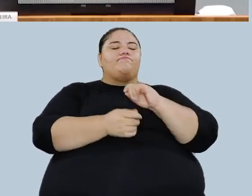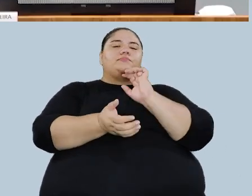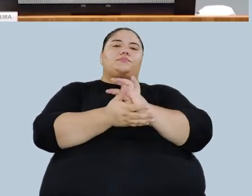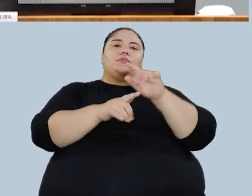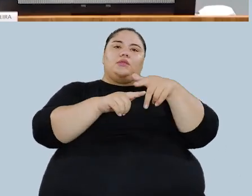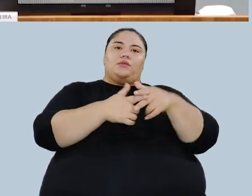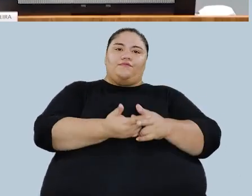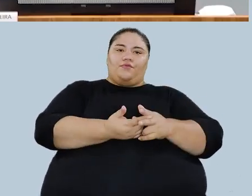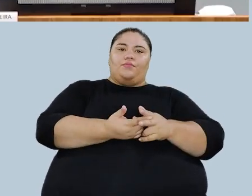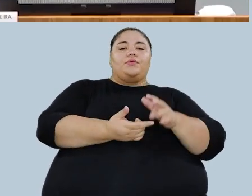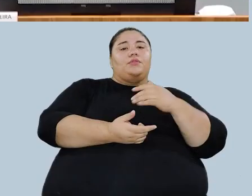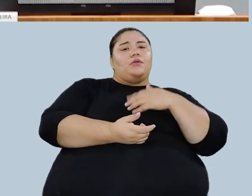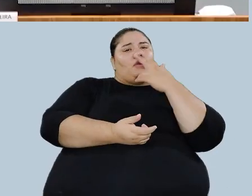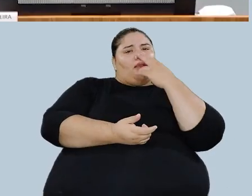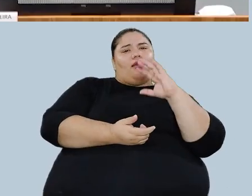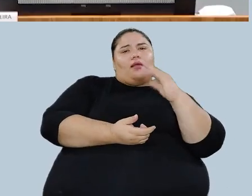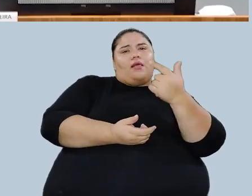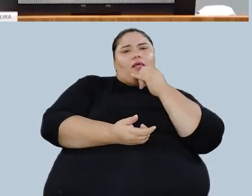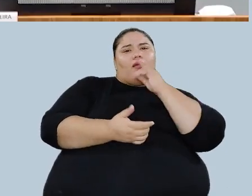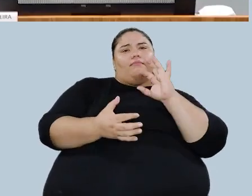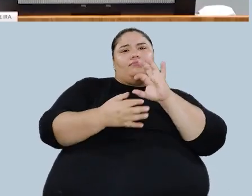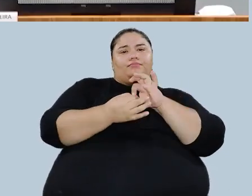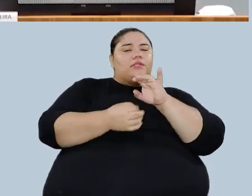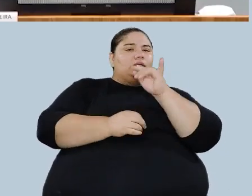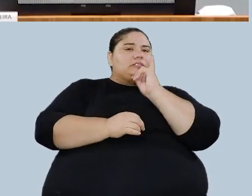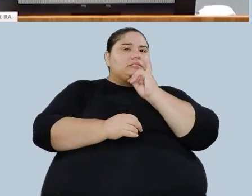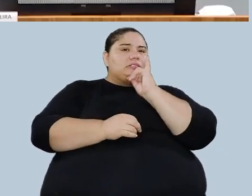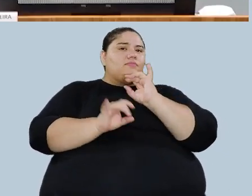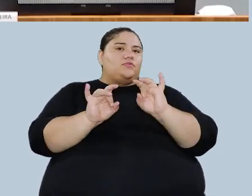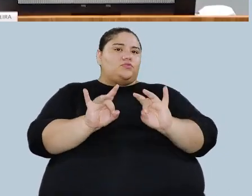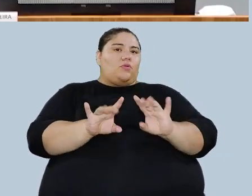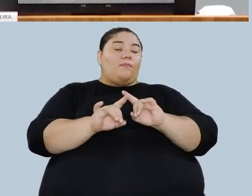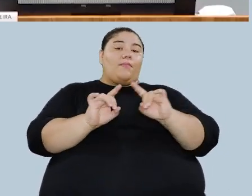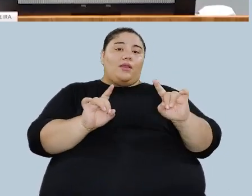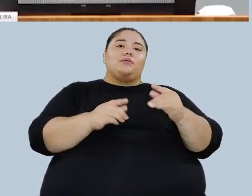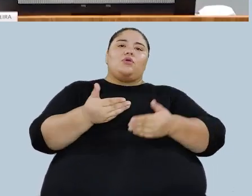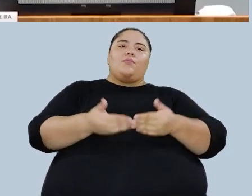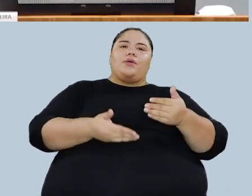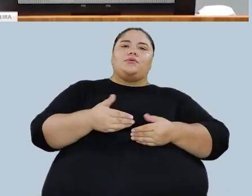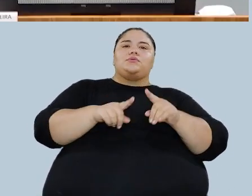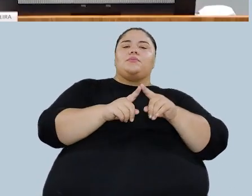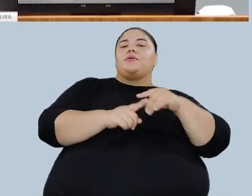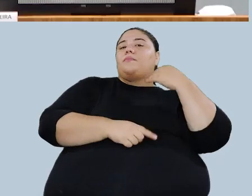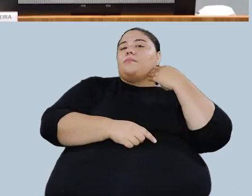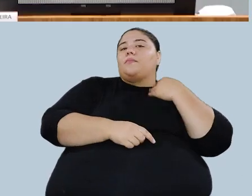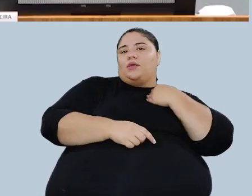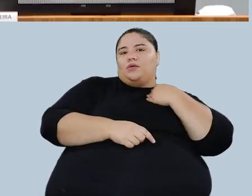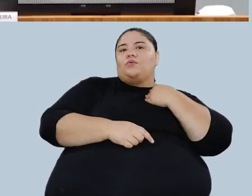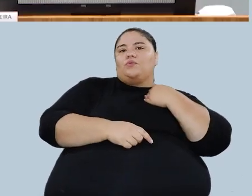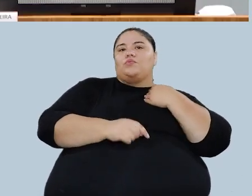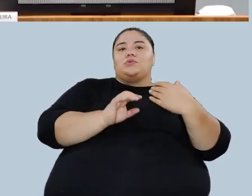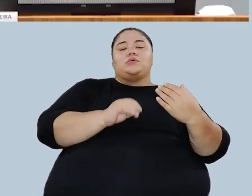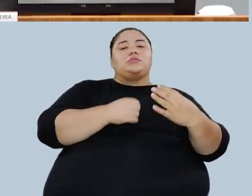reforma tributária, né? Então, isso é claro que isso é um elemento, é só um exemplo, mas assim também as operações com os bancos, as operações